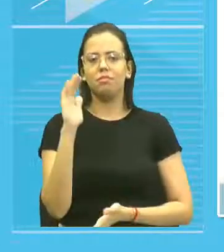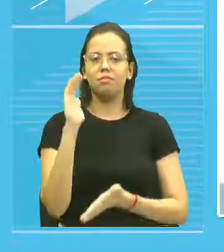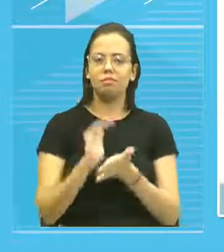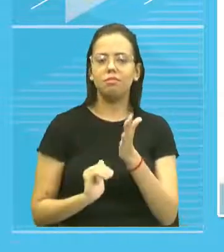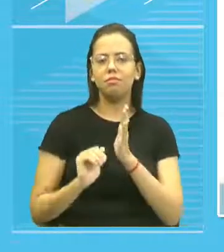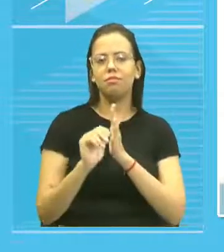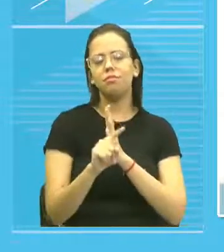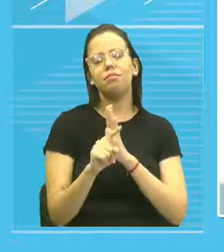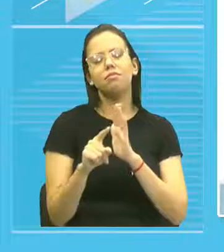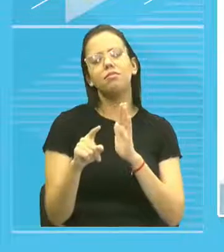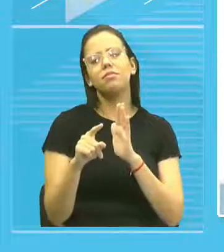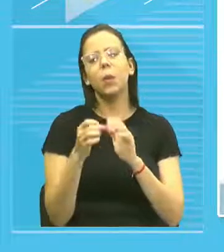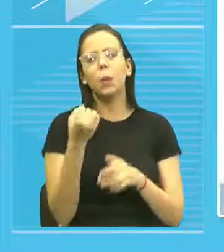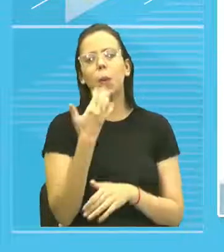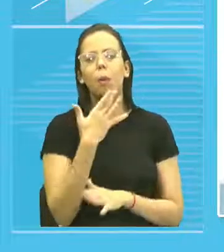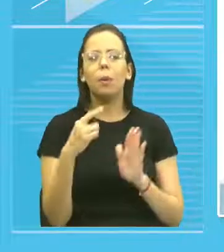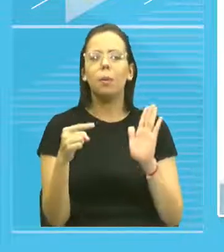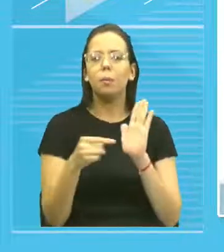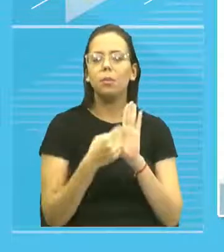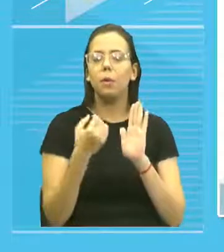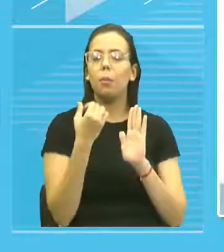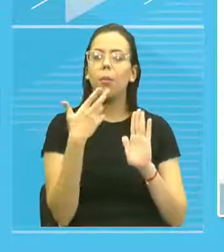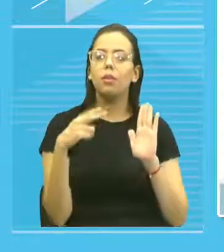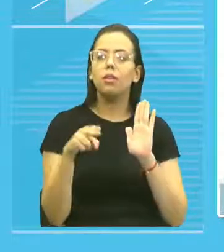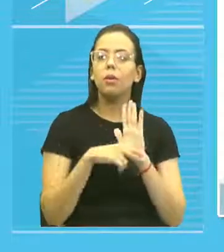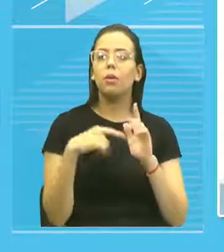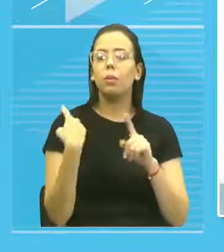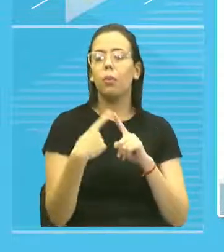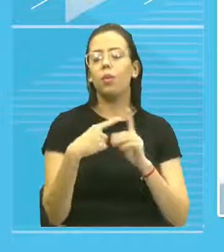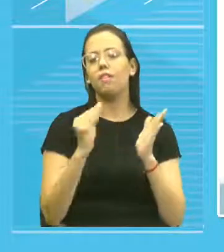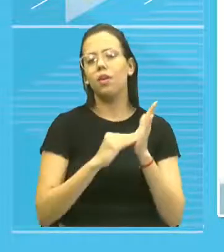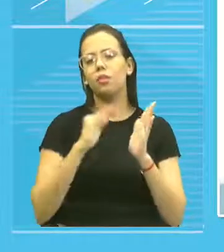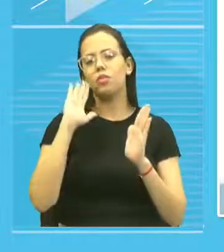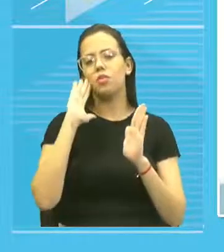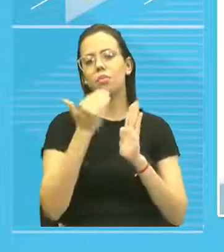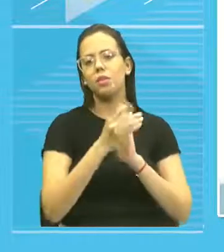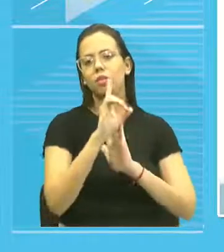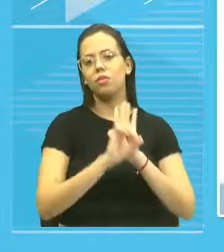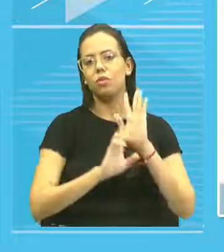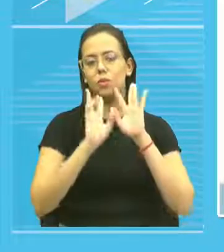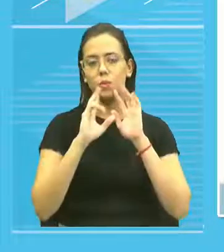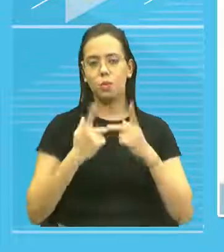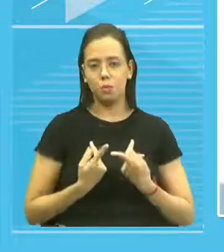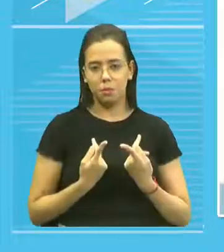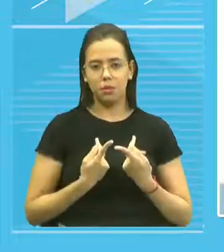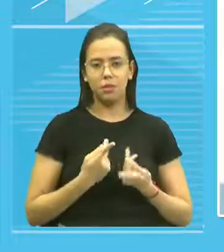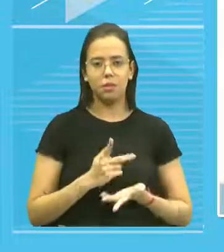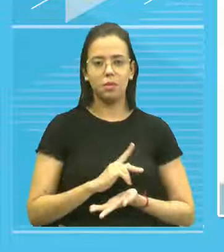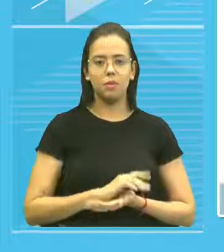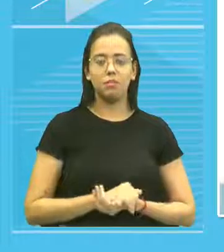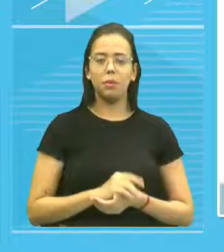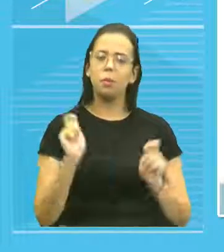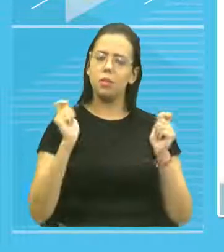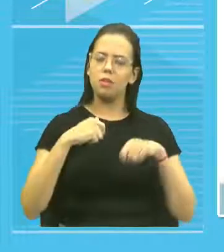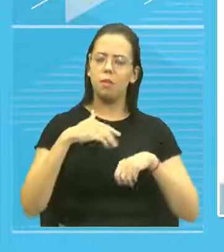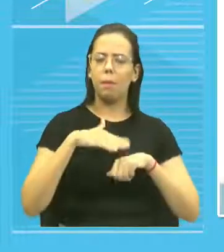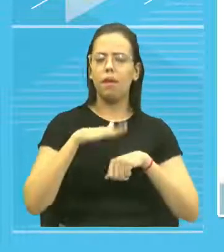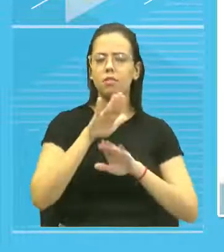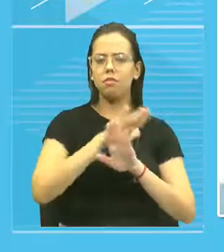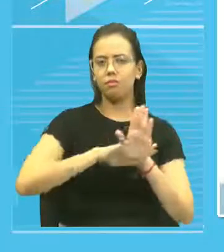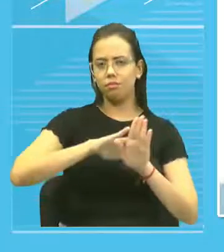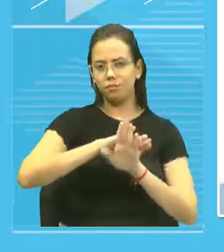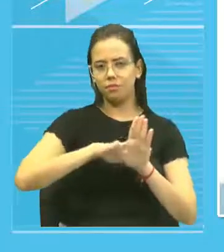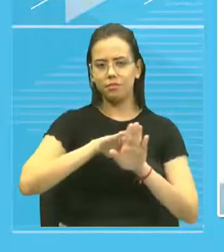aí de uma boa pontuação Por que diz respeito aos direitos humanos e você pode fazer uma proposta mais eufemica né